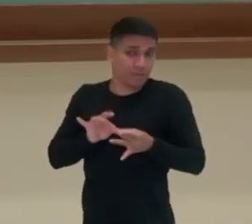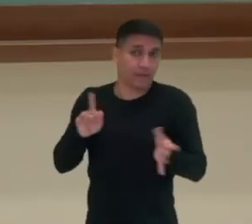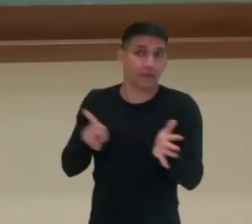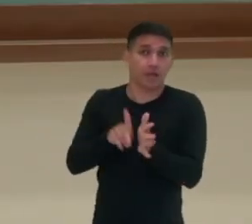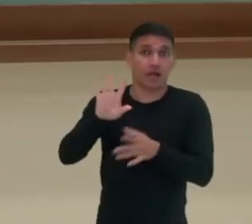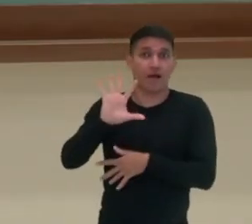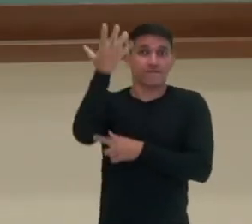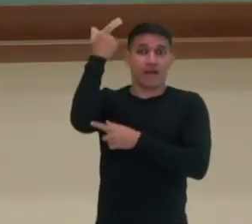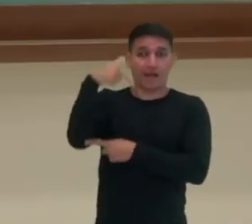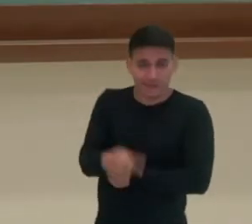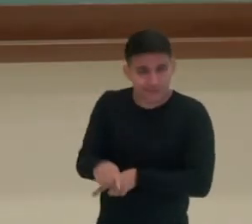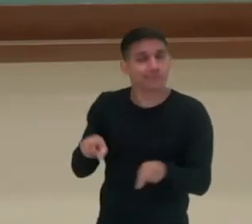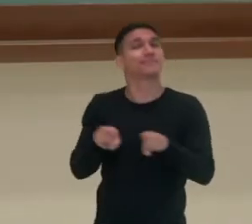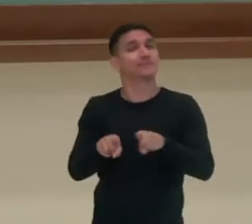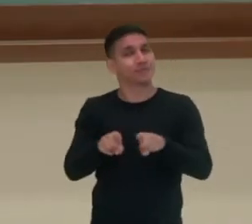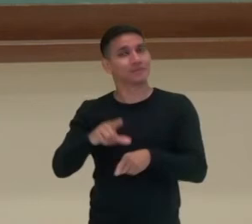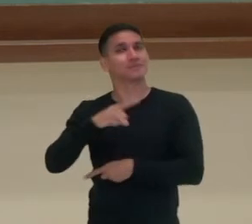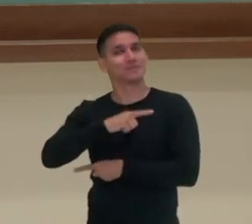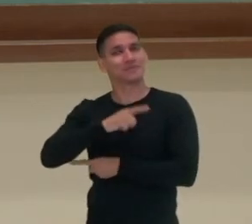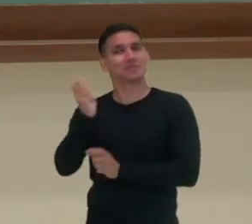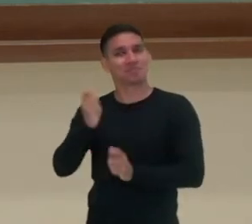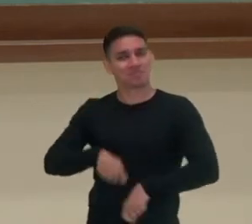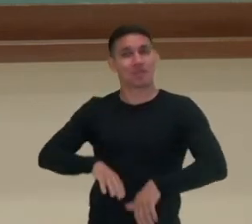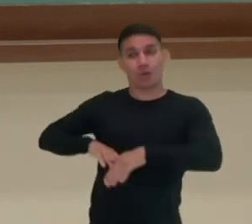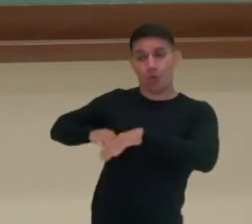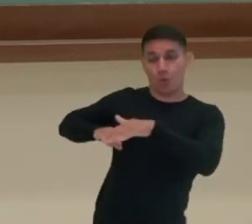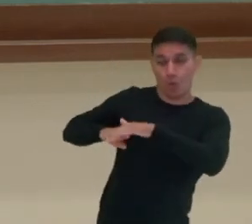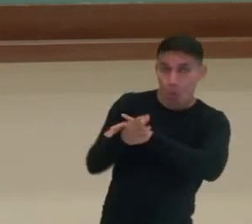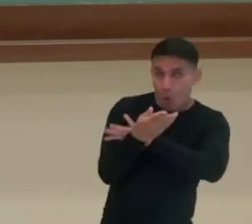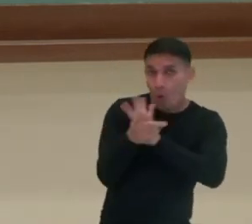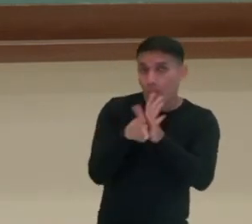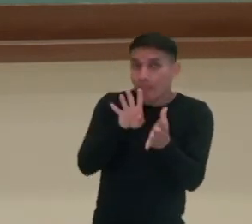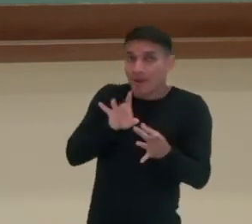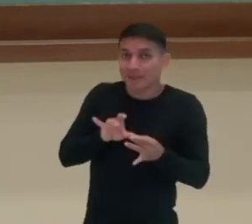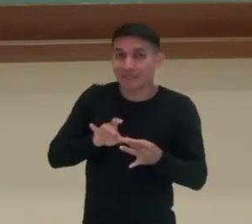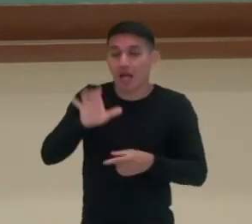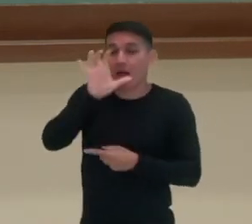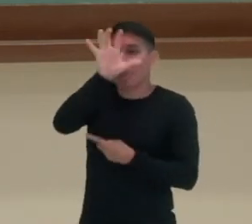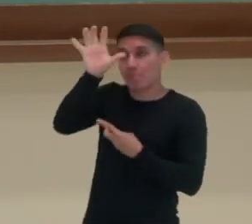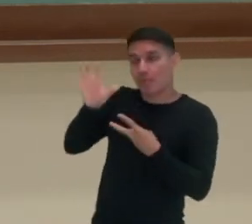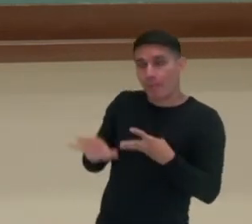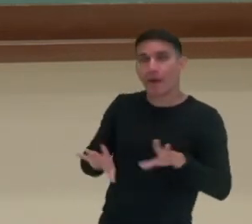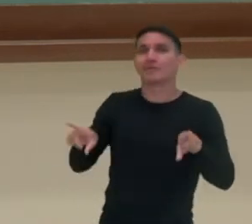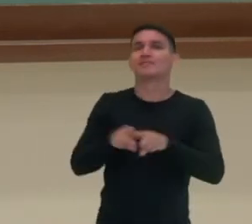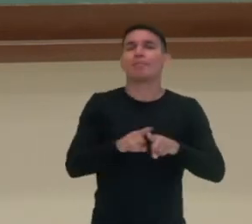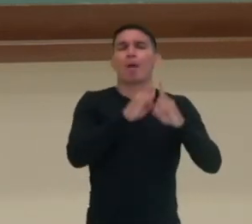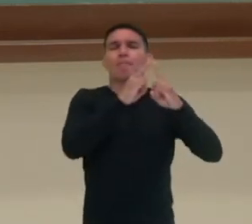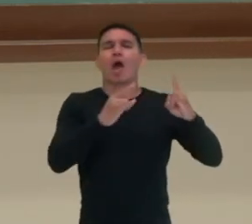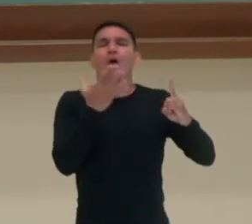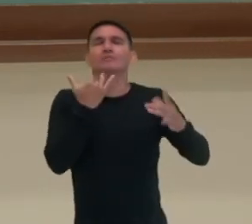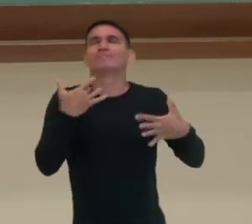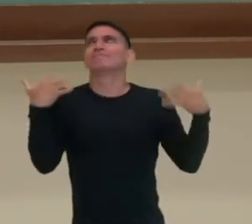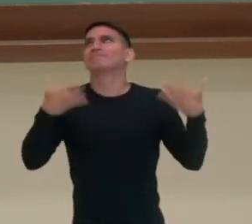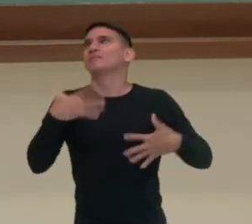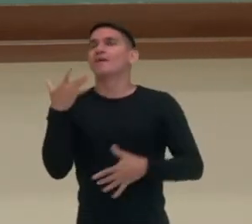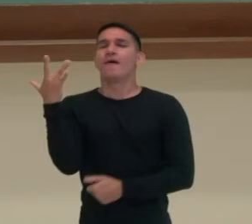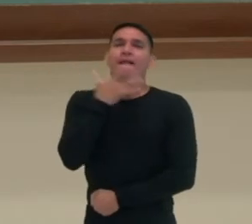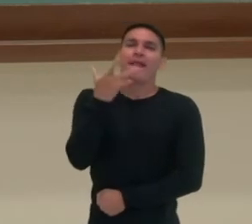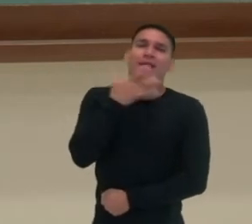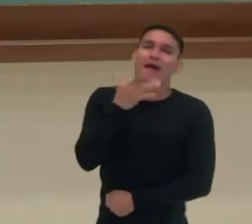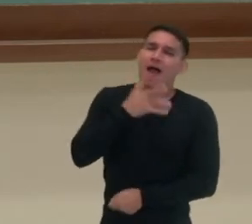costuma-se tocar as músicas regionais de costume da sua região. Barracas de comida, me deu uma fome, principalmente as feitas